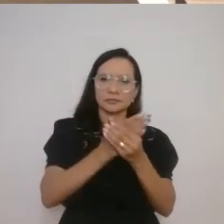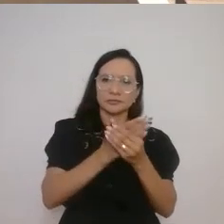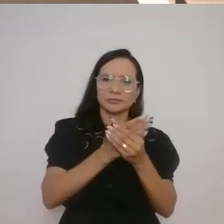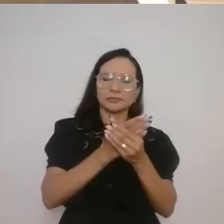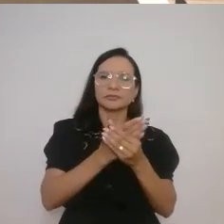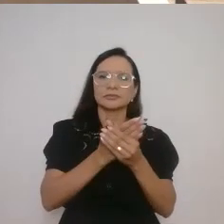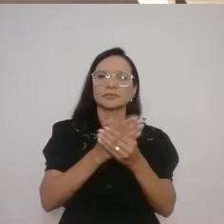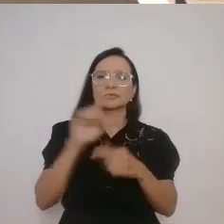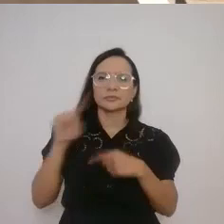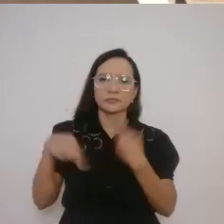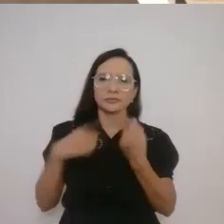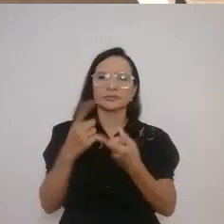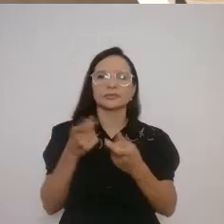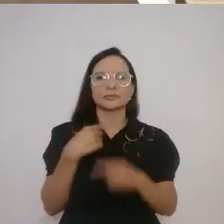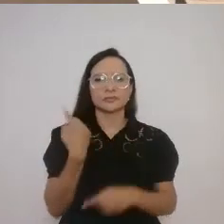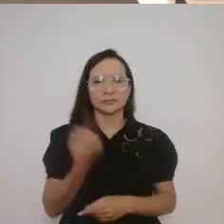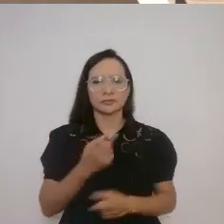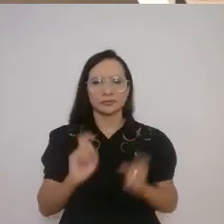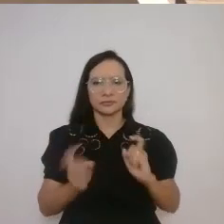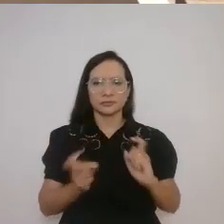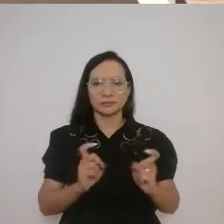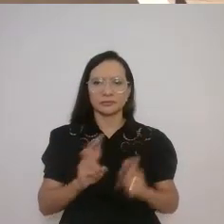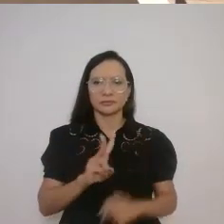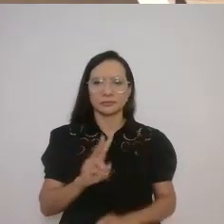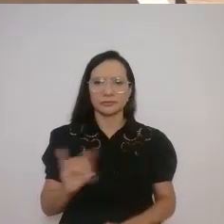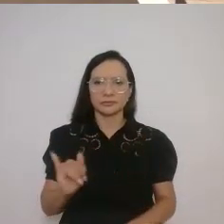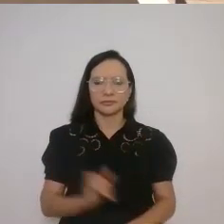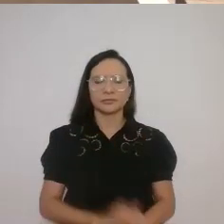isso. Seria que oportunamente.